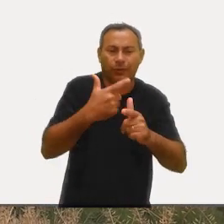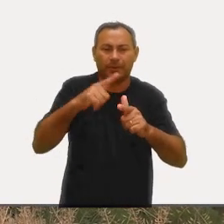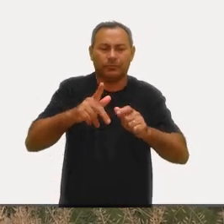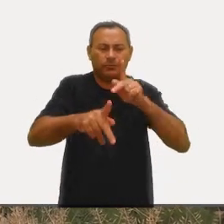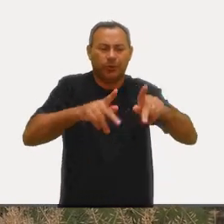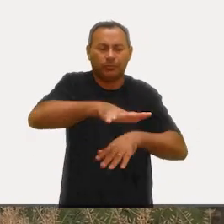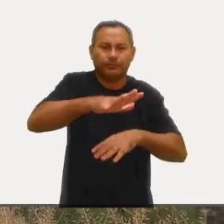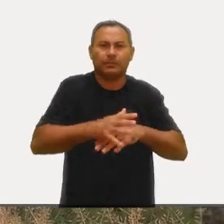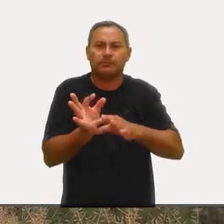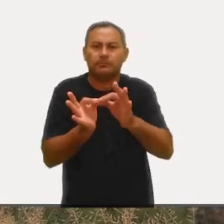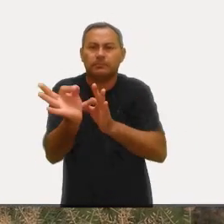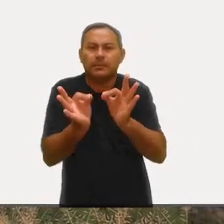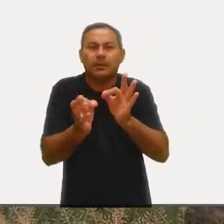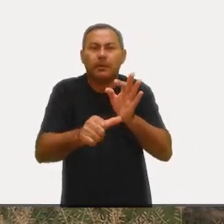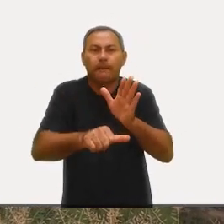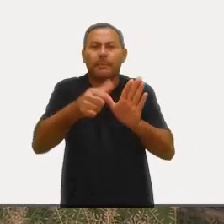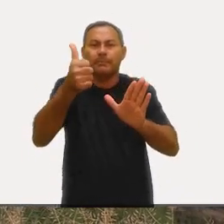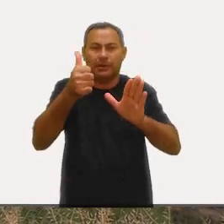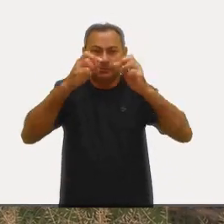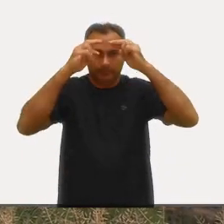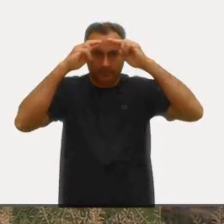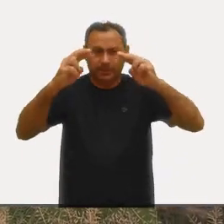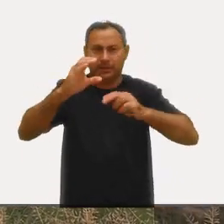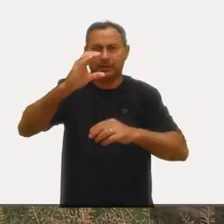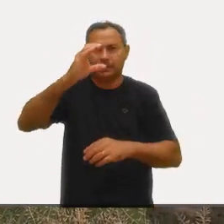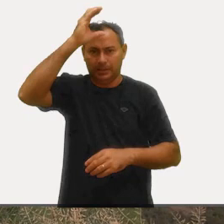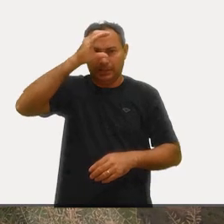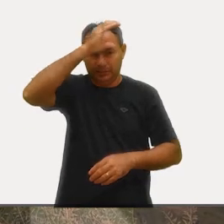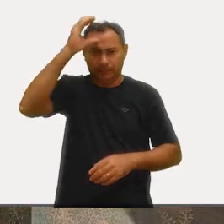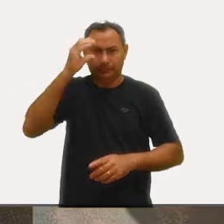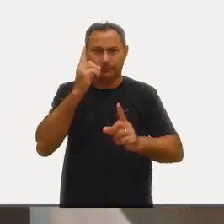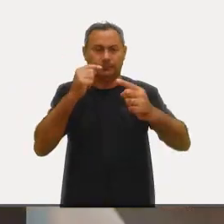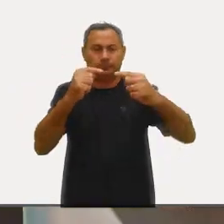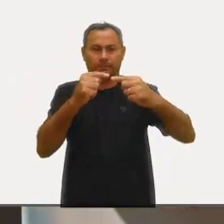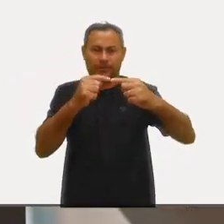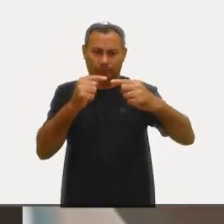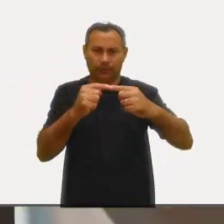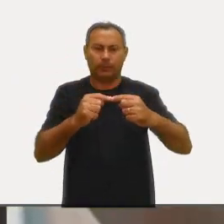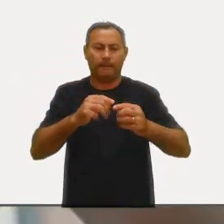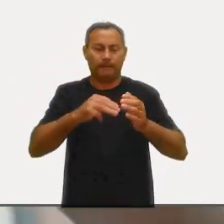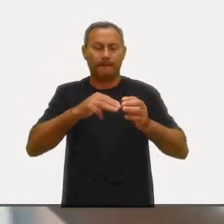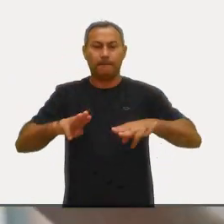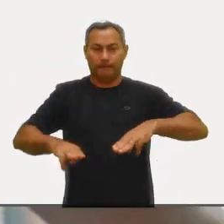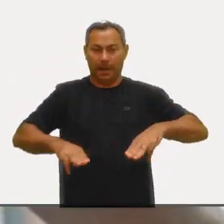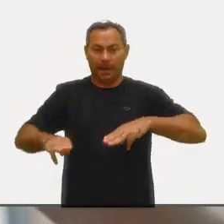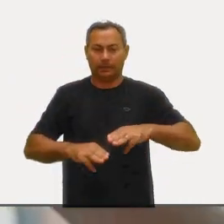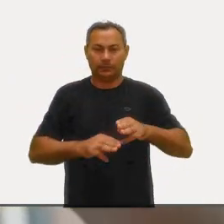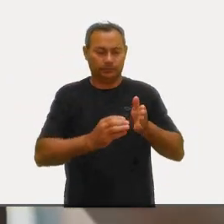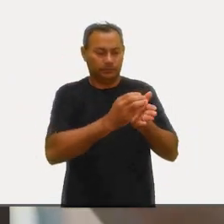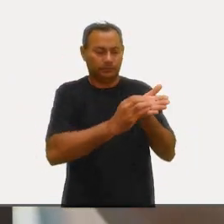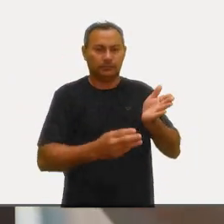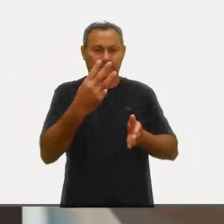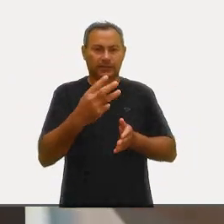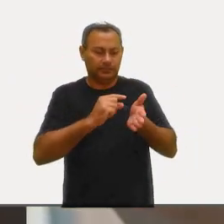que seguiam, organizou o que chamamos de o primeiro retiro cristão. De acordo com Marcos 3,